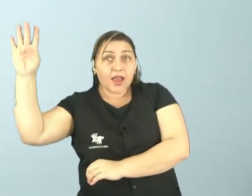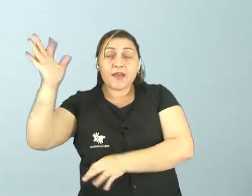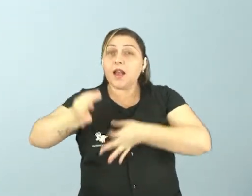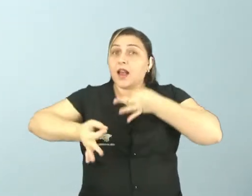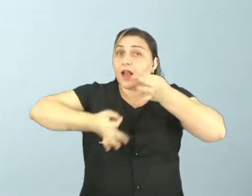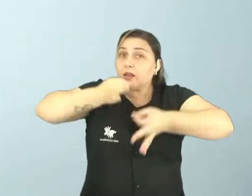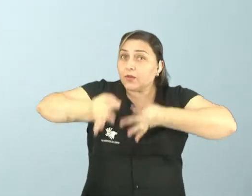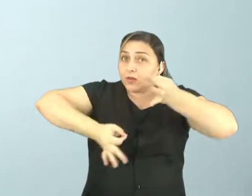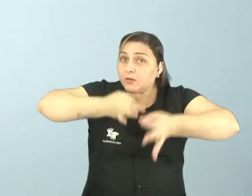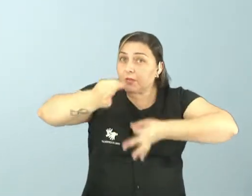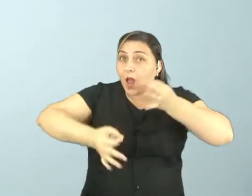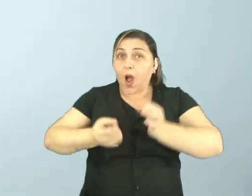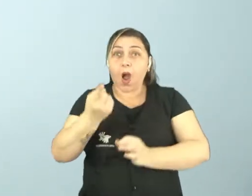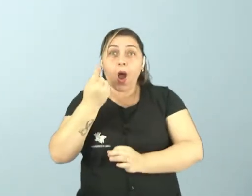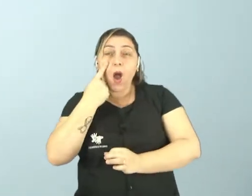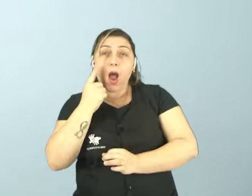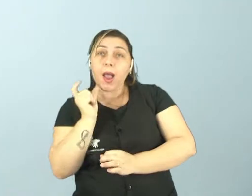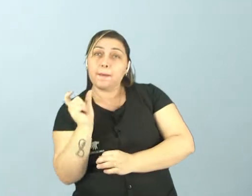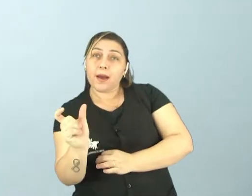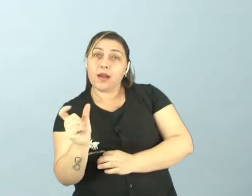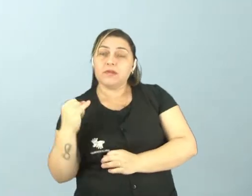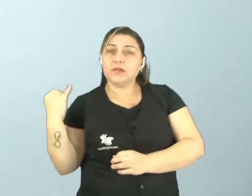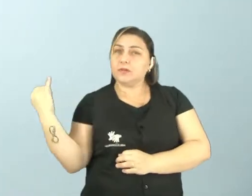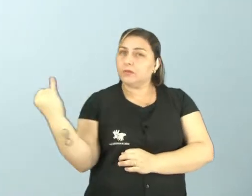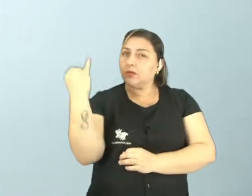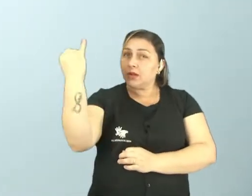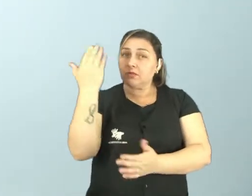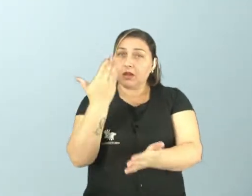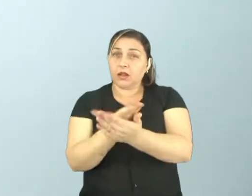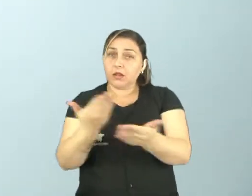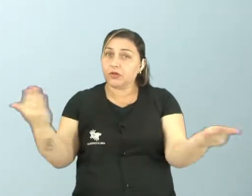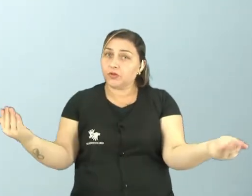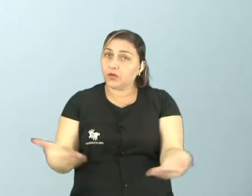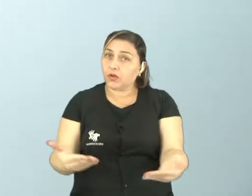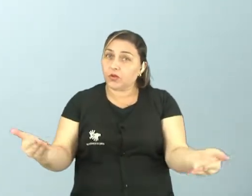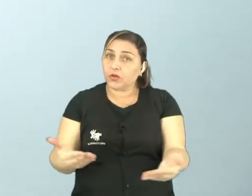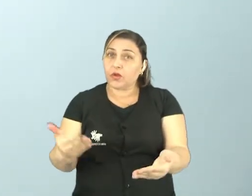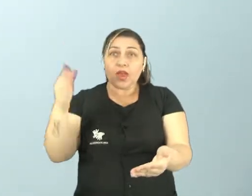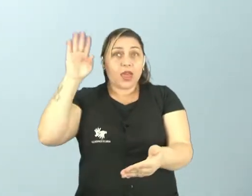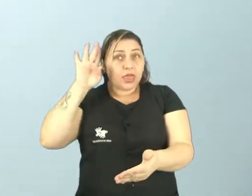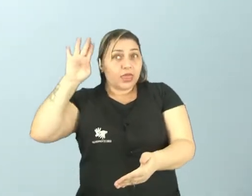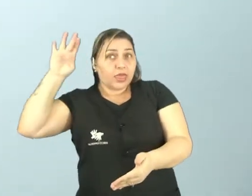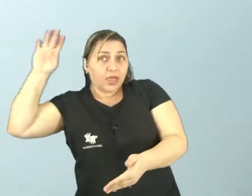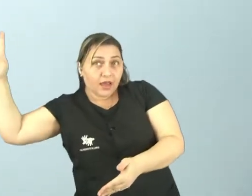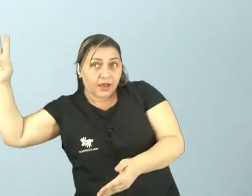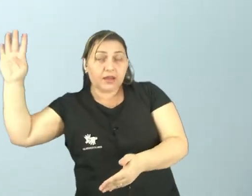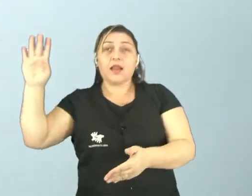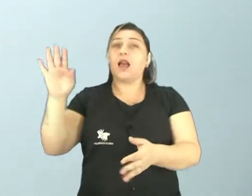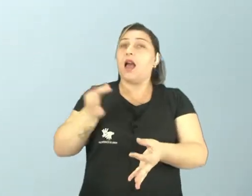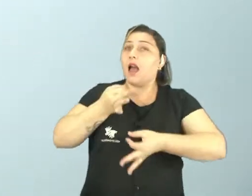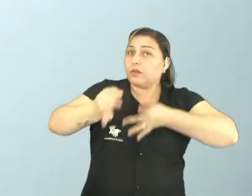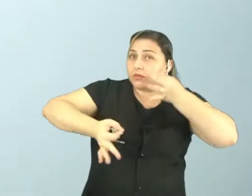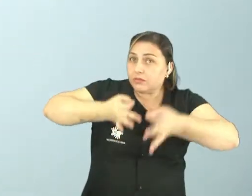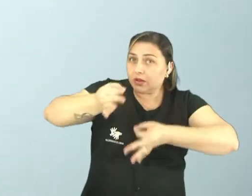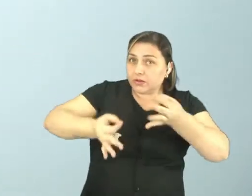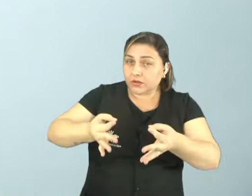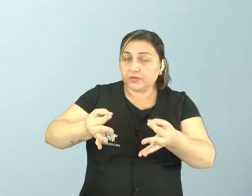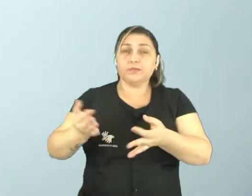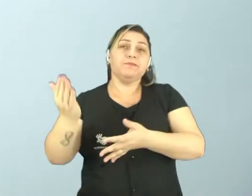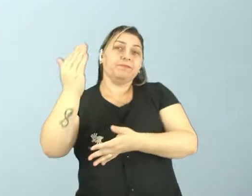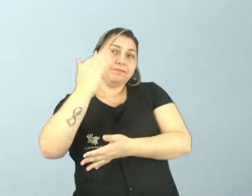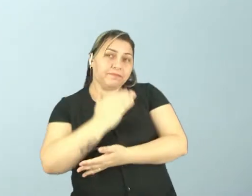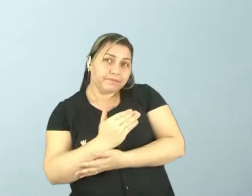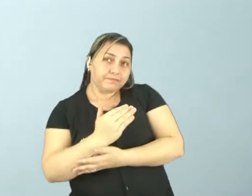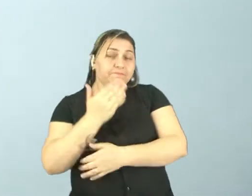argumentos. Olha as palavrinhas importantes para a aula de hoje: tese e argumentos. Vamos lá